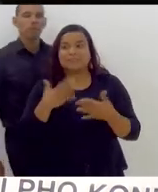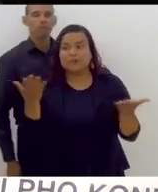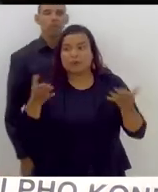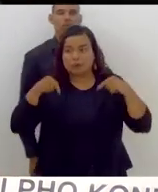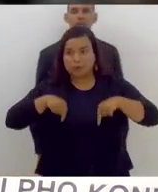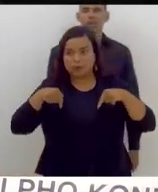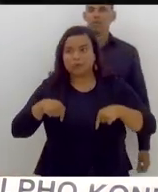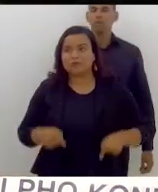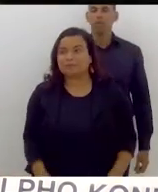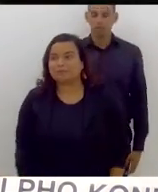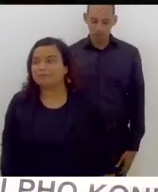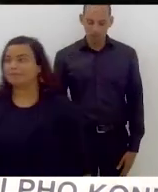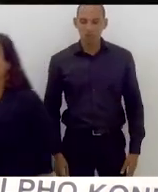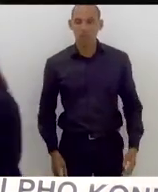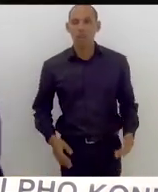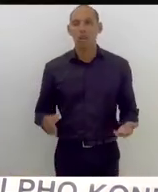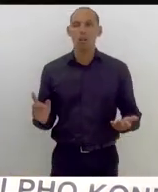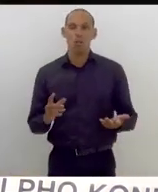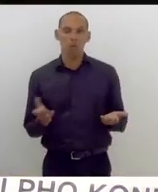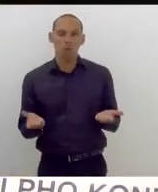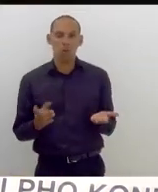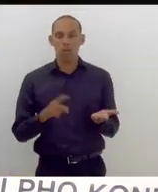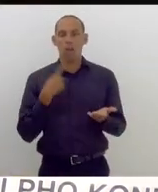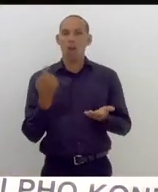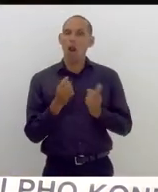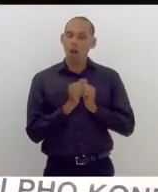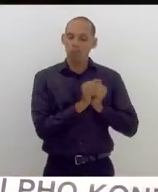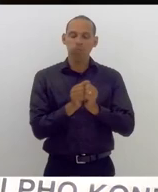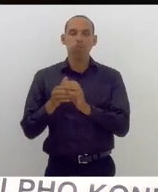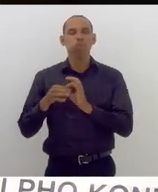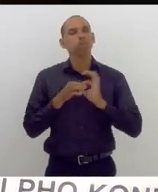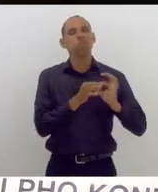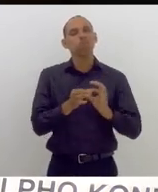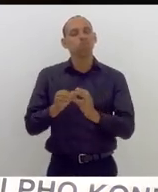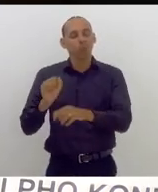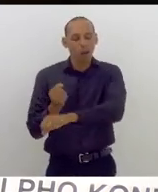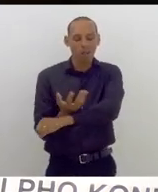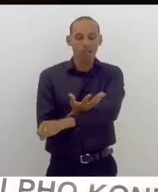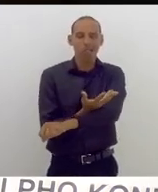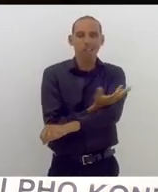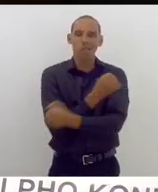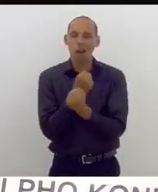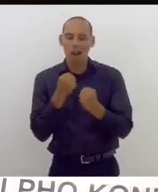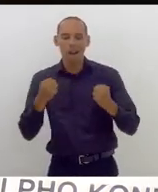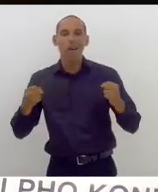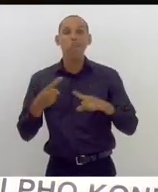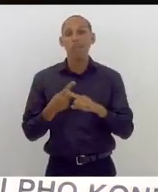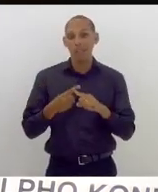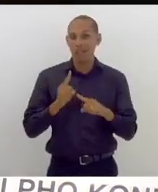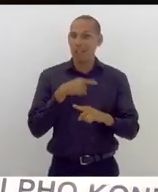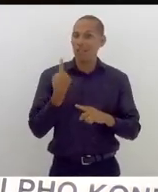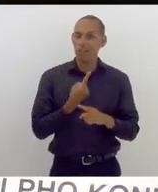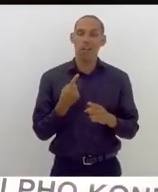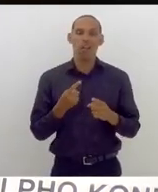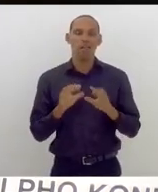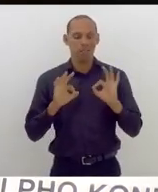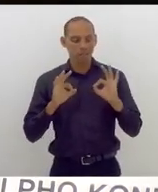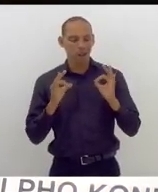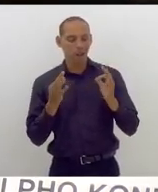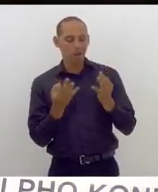estamos aqui unidos, se a gente está aqui nessa emoção imensa, é porque, na verdade, a gente tem uma família muito